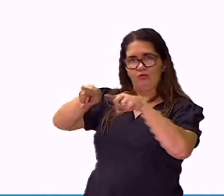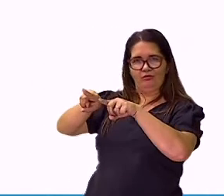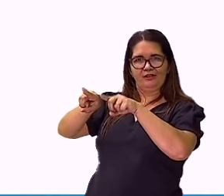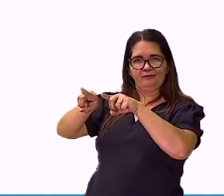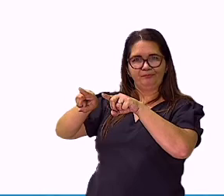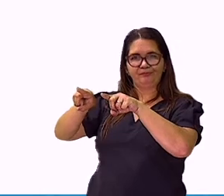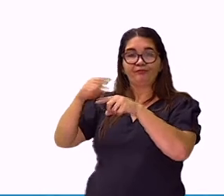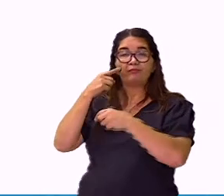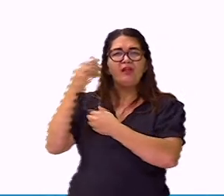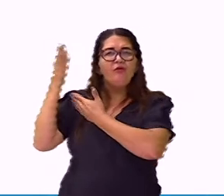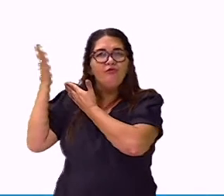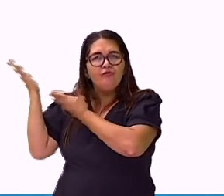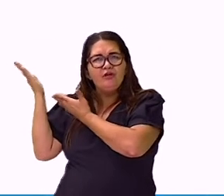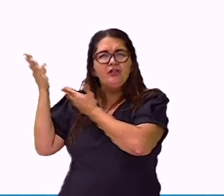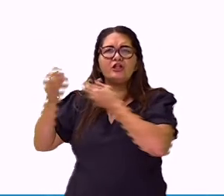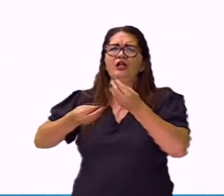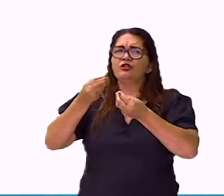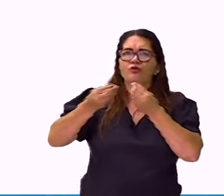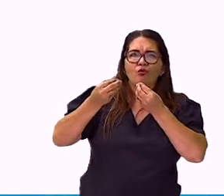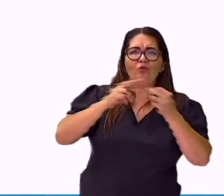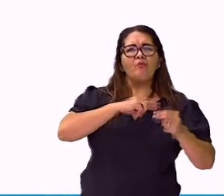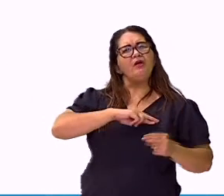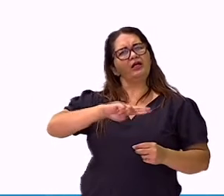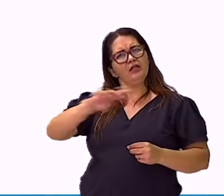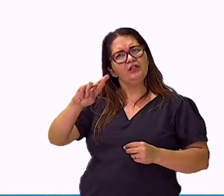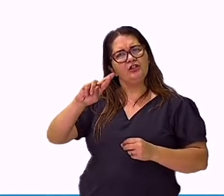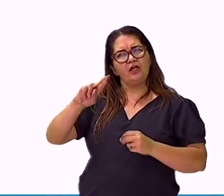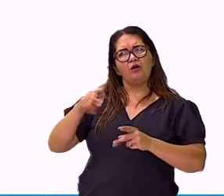E nós vemos essa vertente